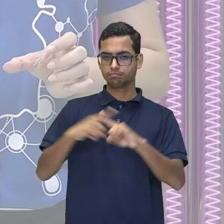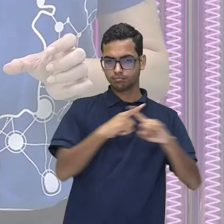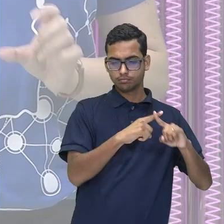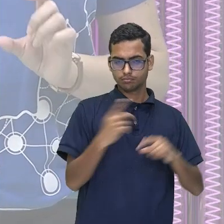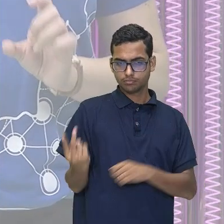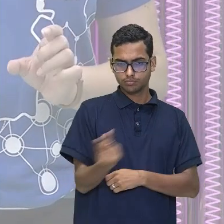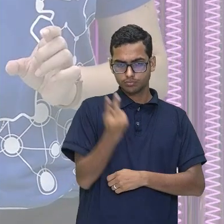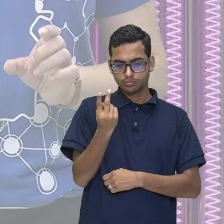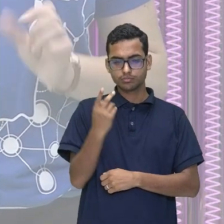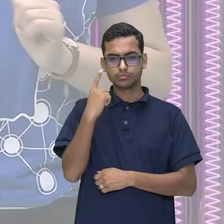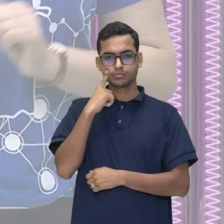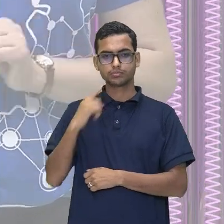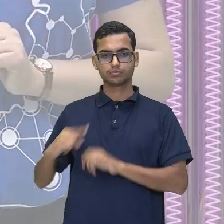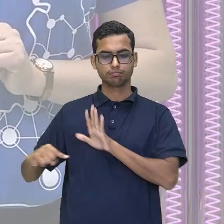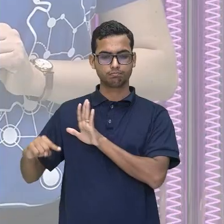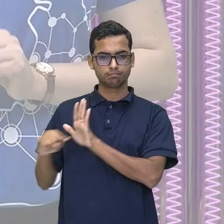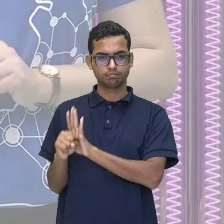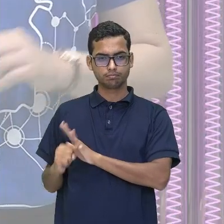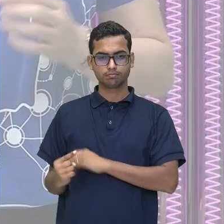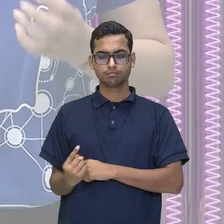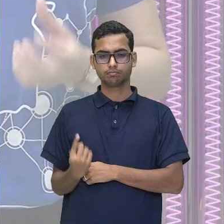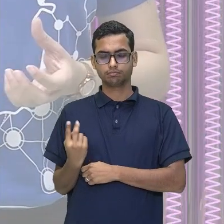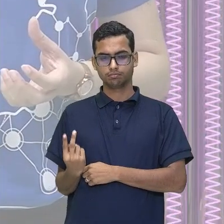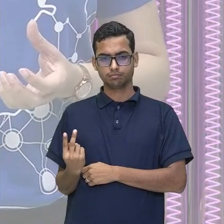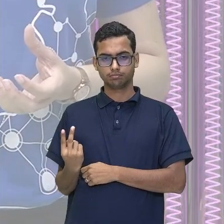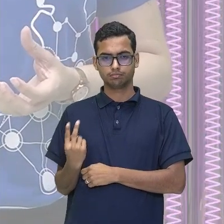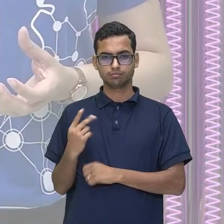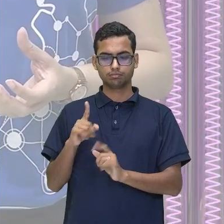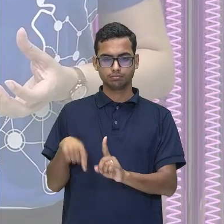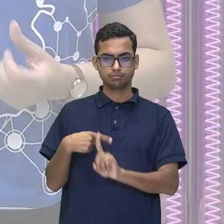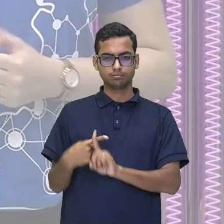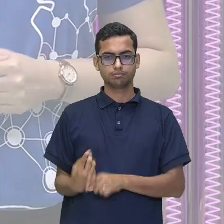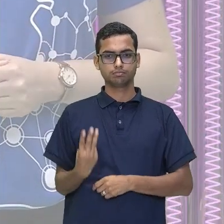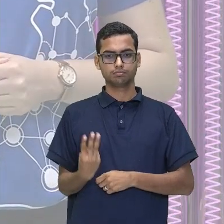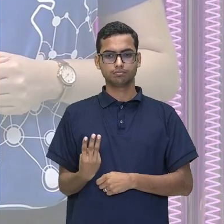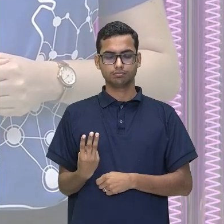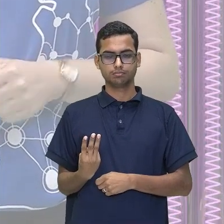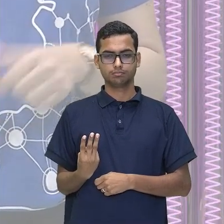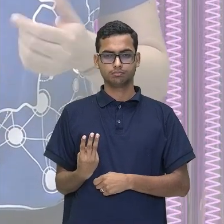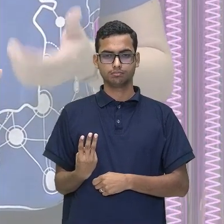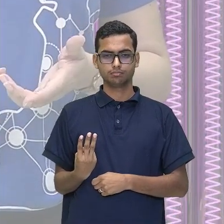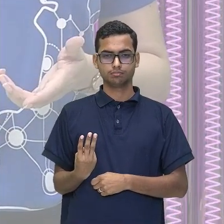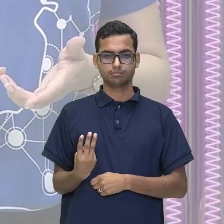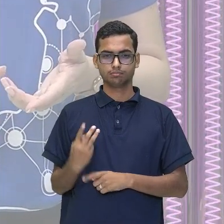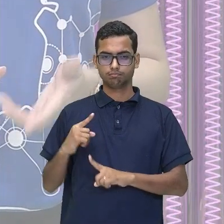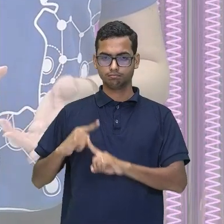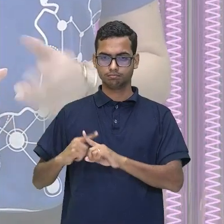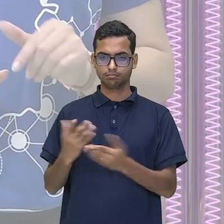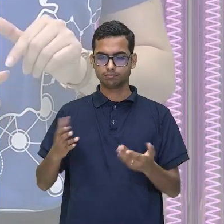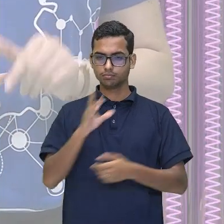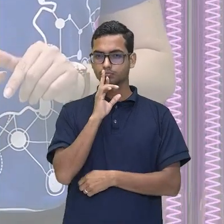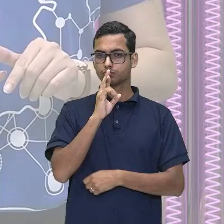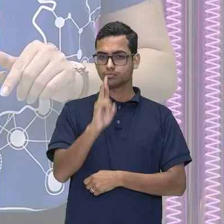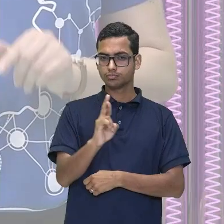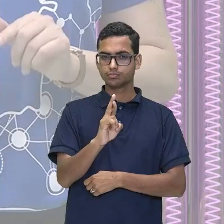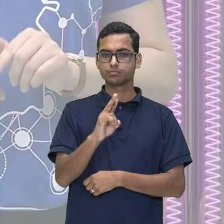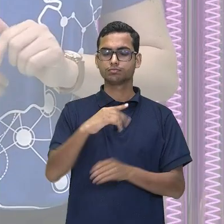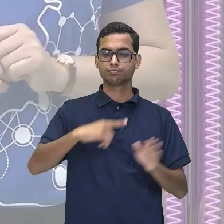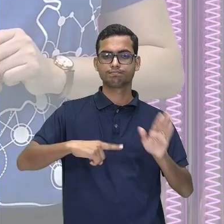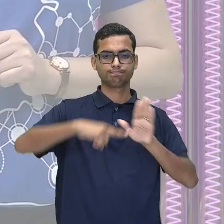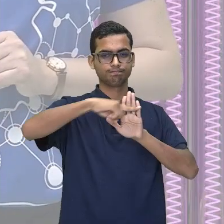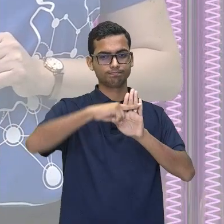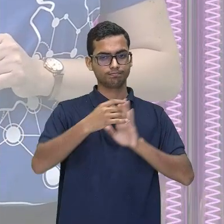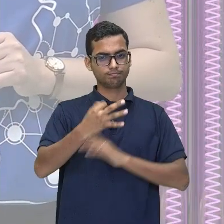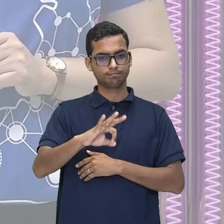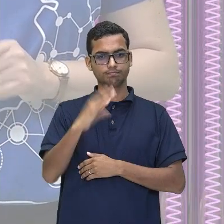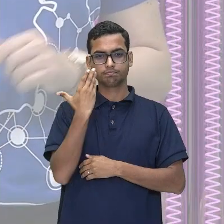ali embaixo dele. Olha só, vamos multiplicar menos 2 por mais 3. Vai dar um resultado negativo. Vamos